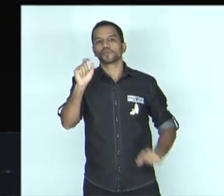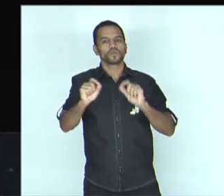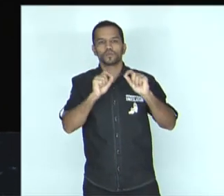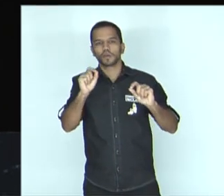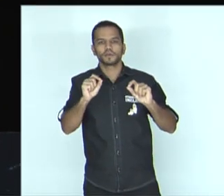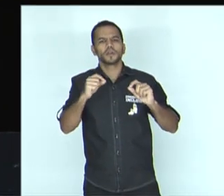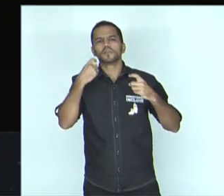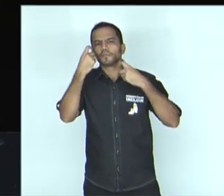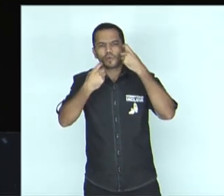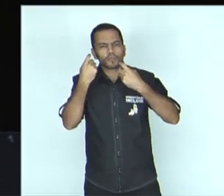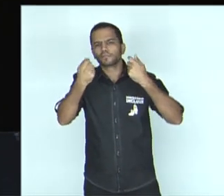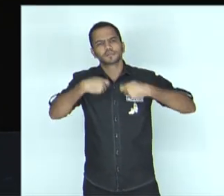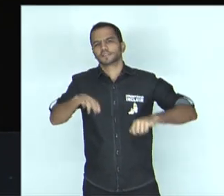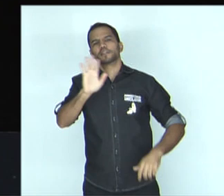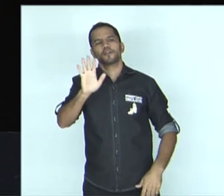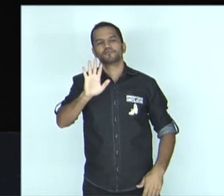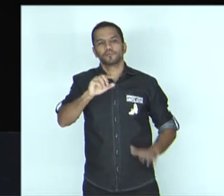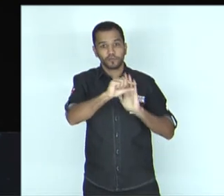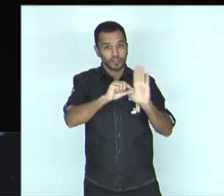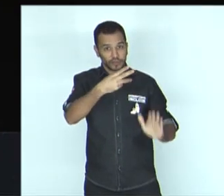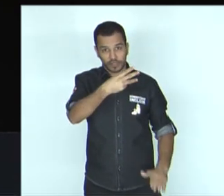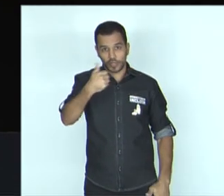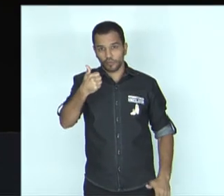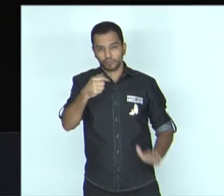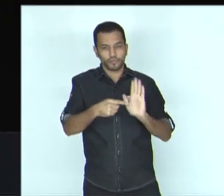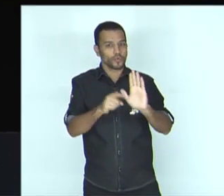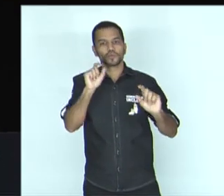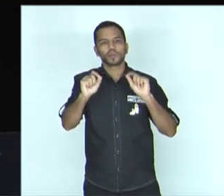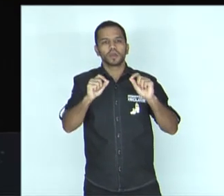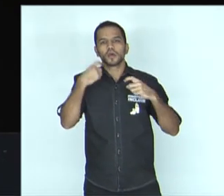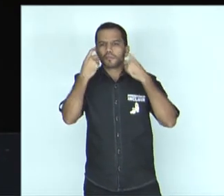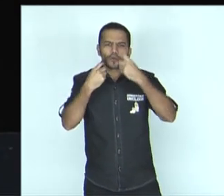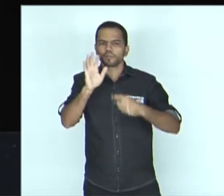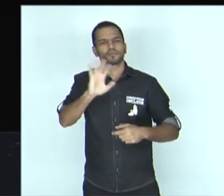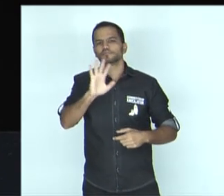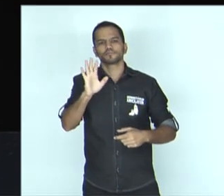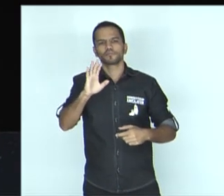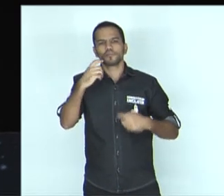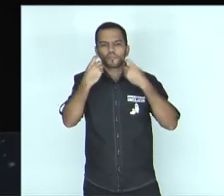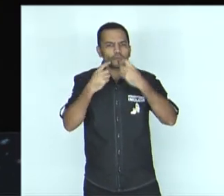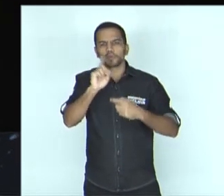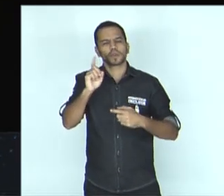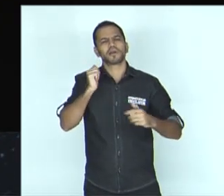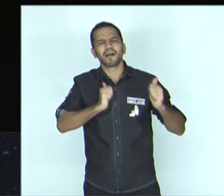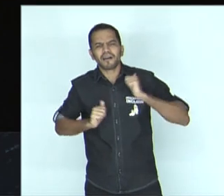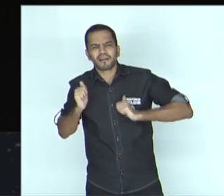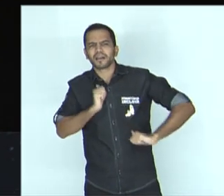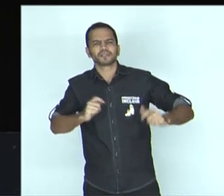não se preocupem. Não se preocupem, ou seja, não estejam